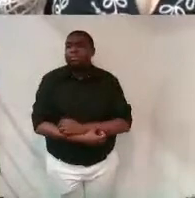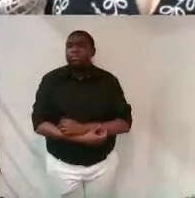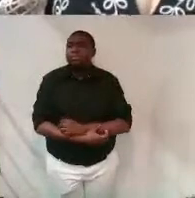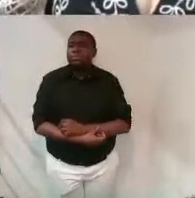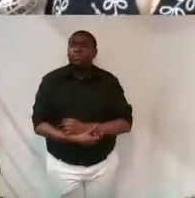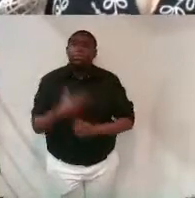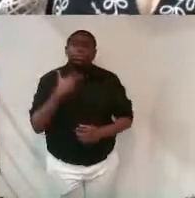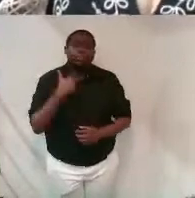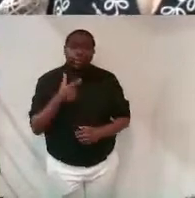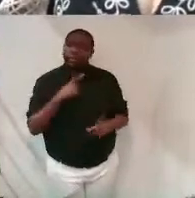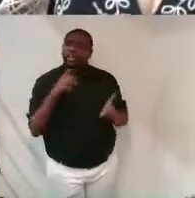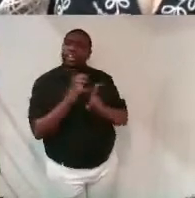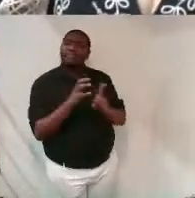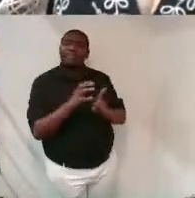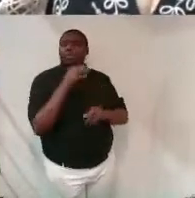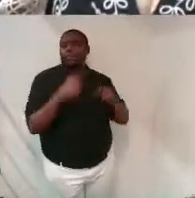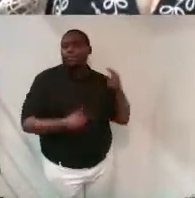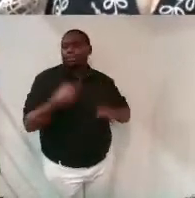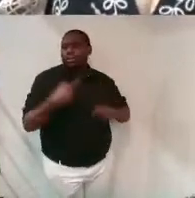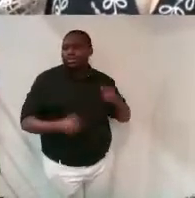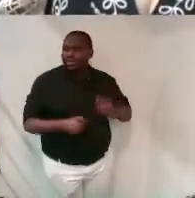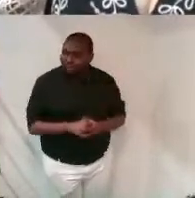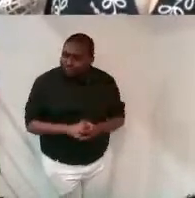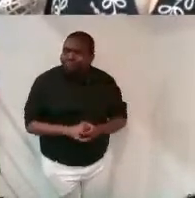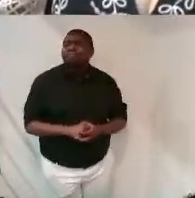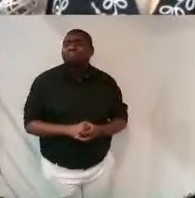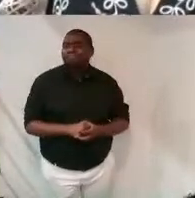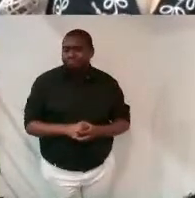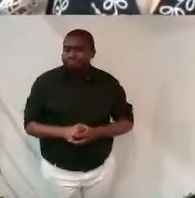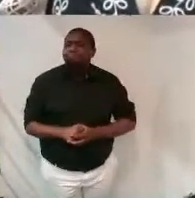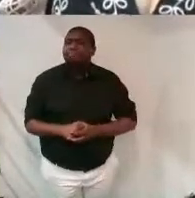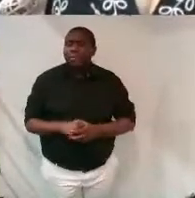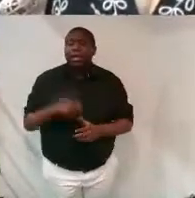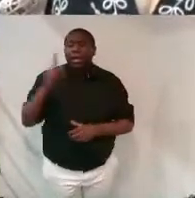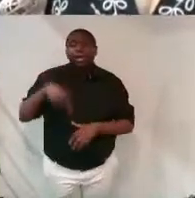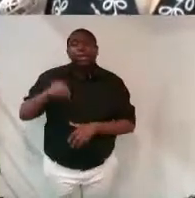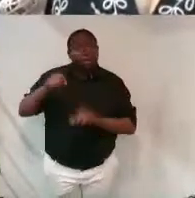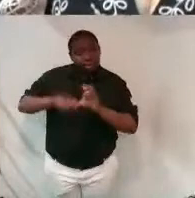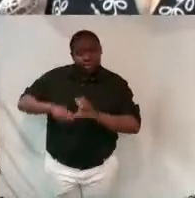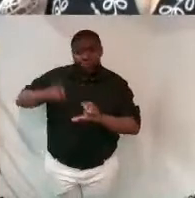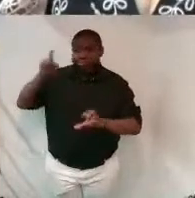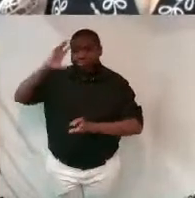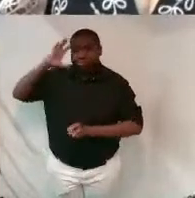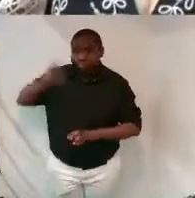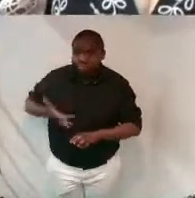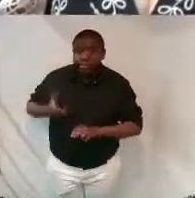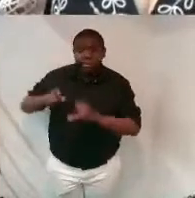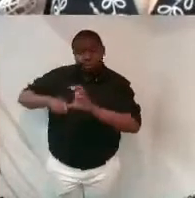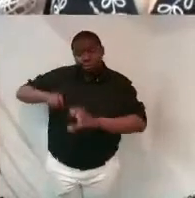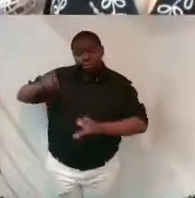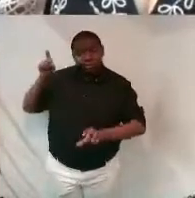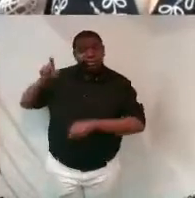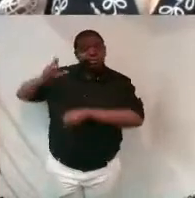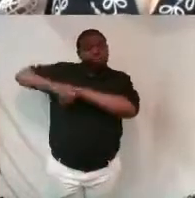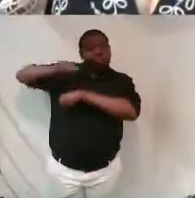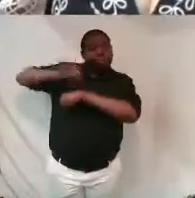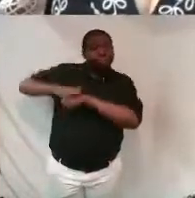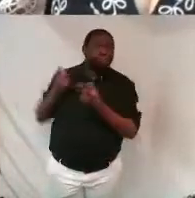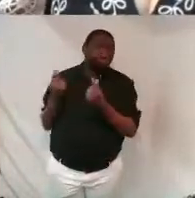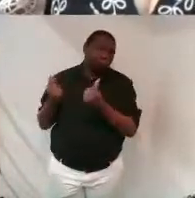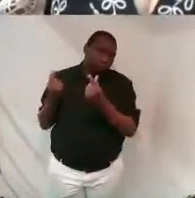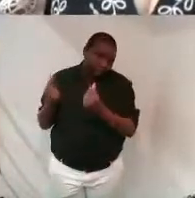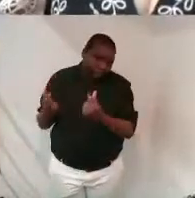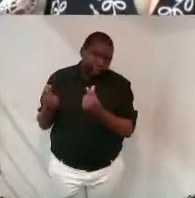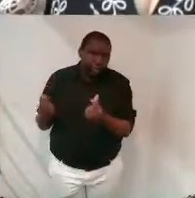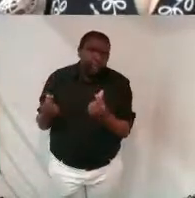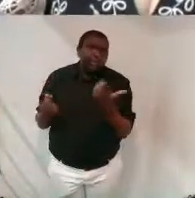interferência política, pela independência decisória, pela autonomia financeira. Sem